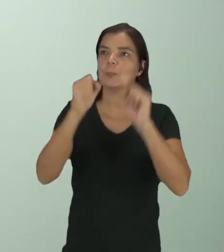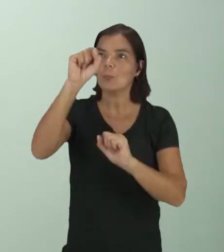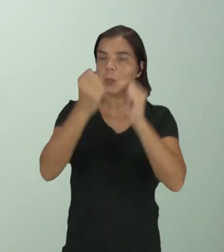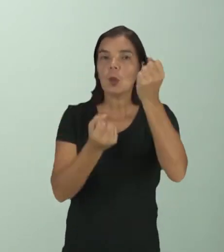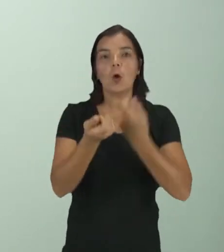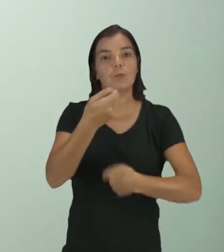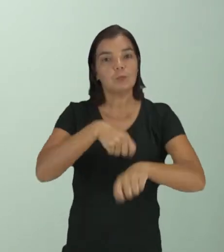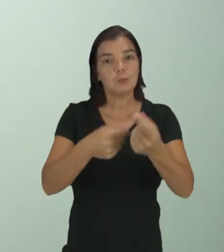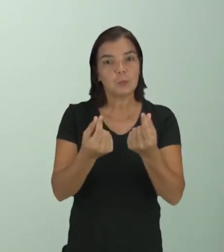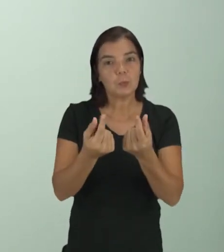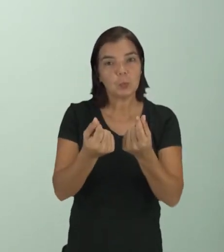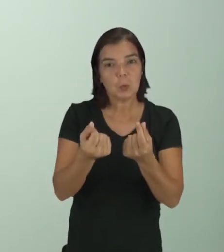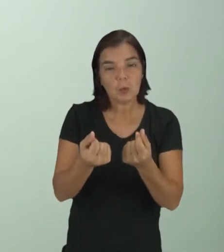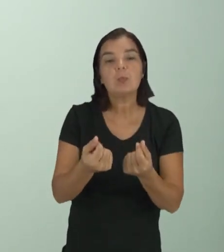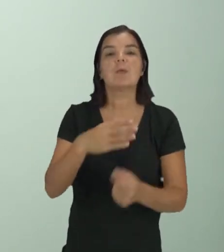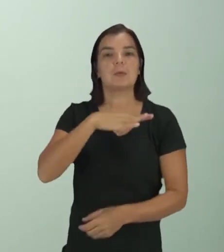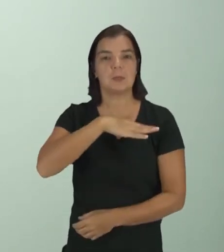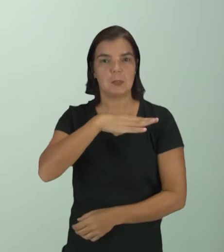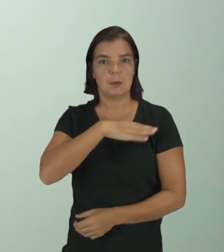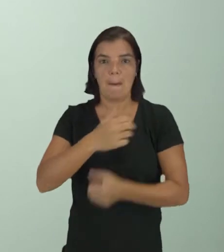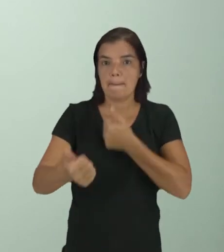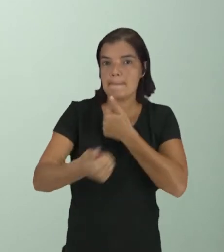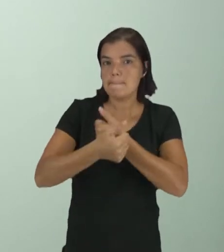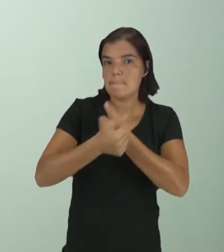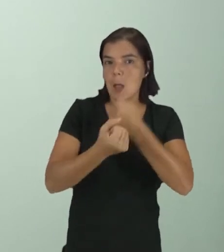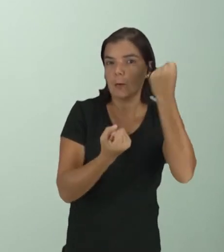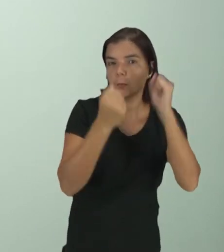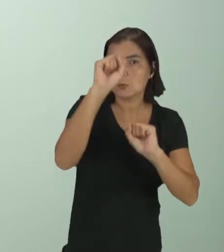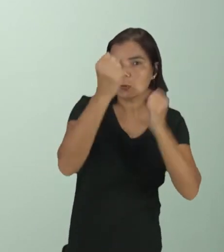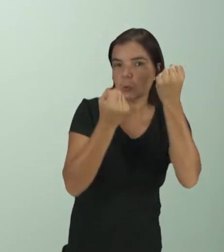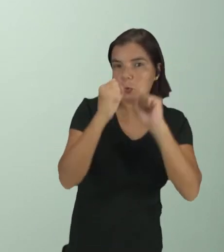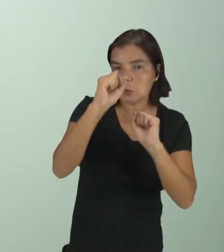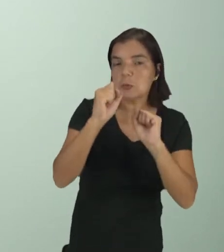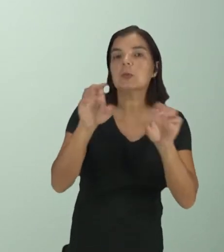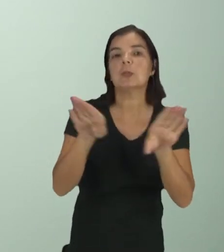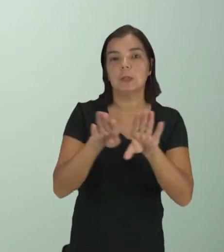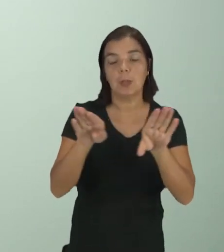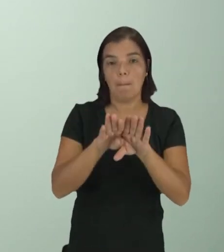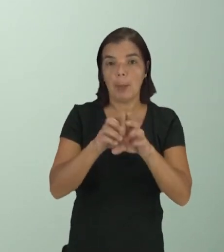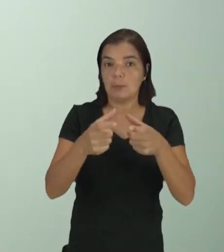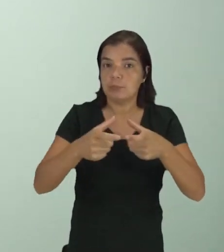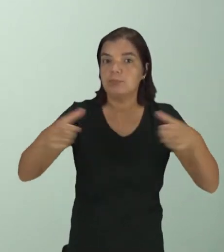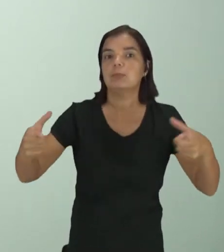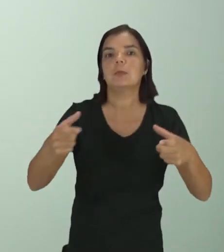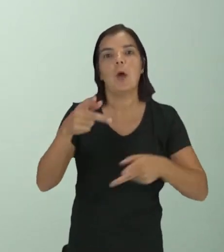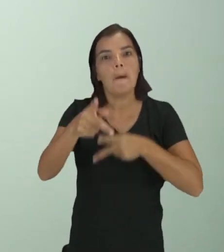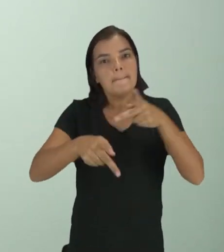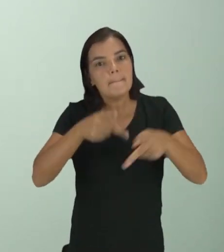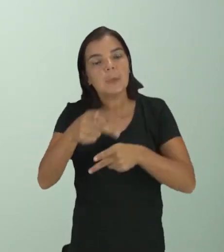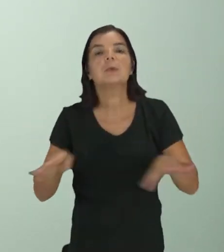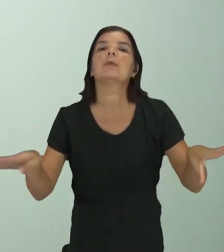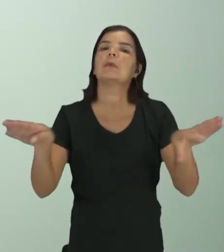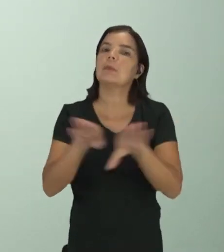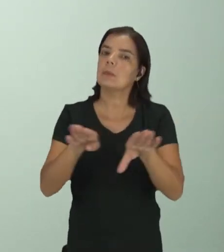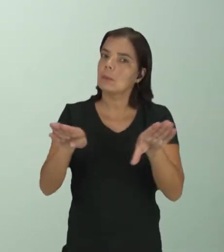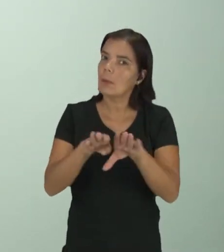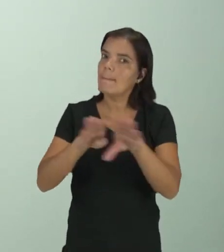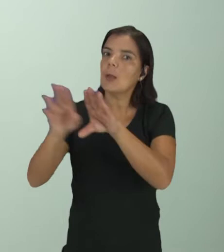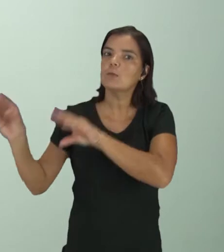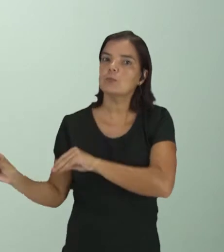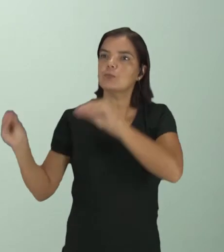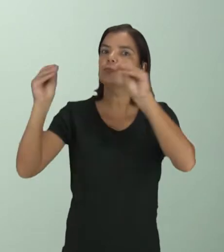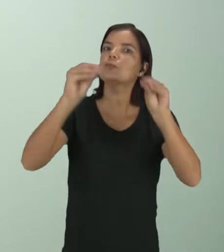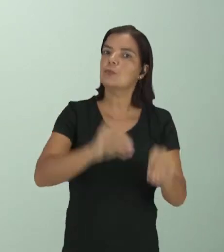economia ela se concentrou nos meios urbanos, perto das fábricas, nas grandes indústrias. Então, a população também se deslocou para essa